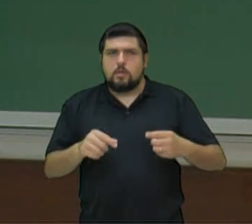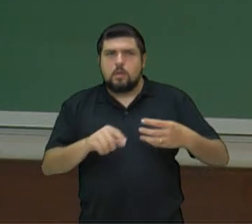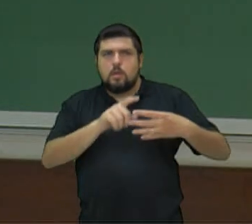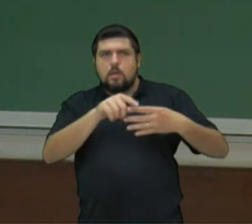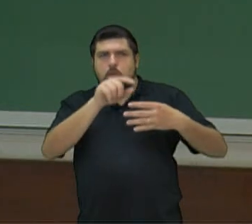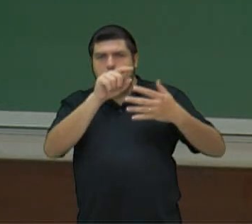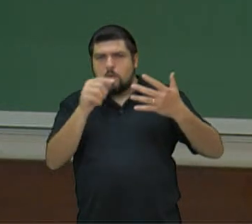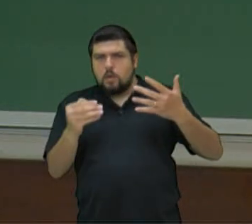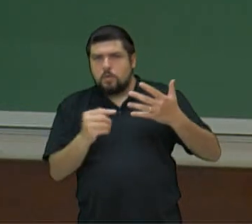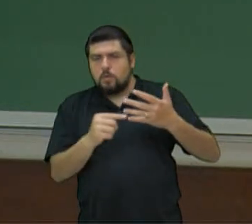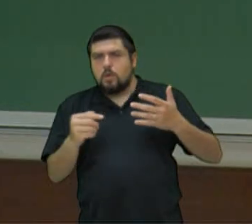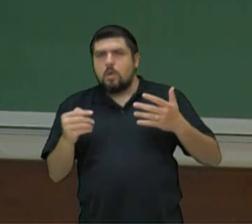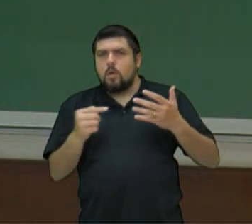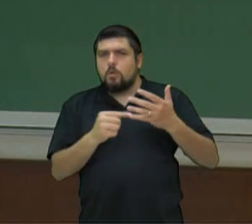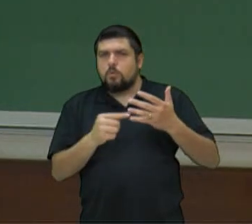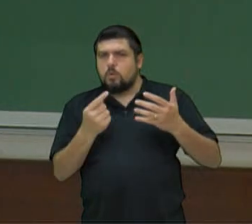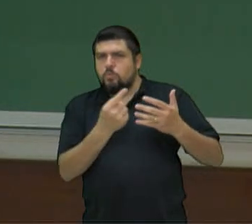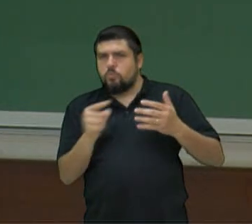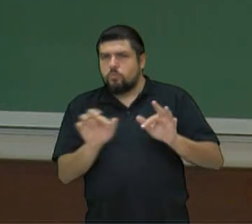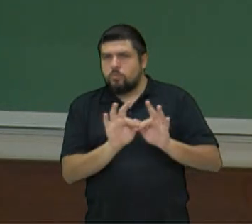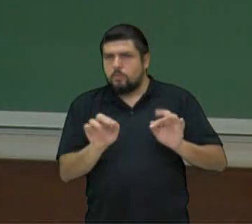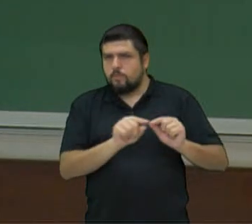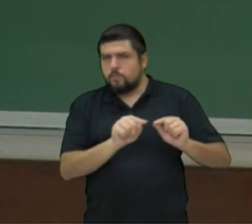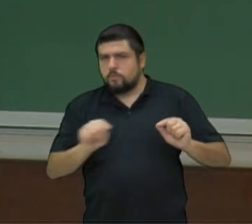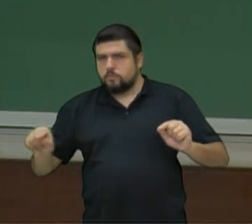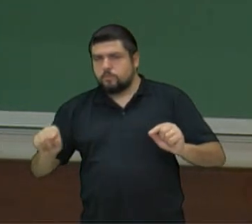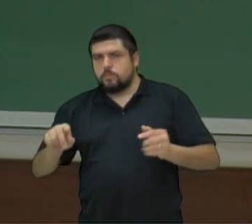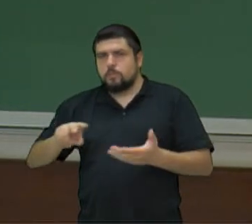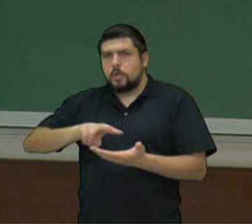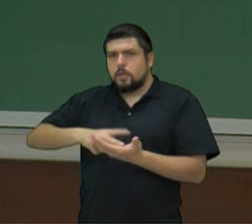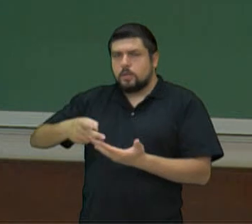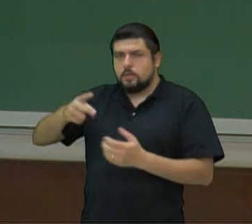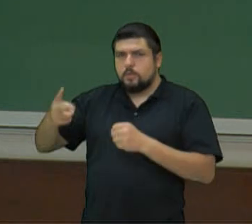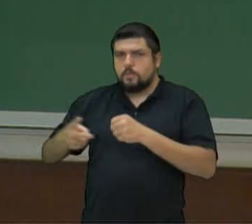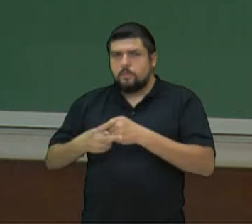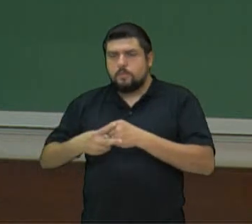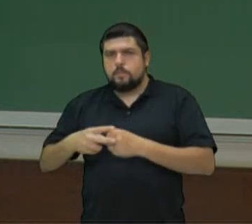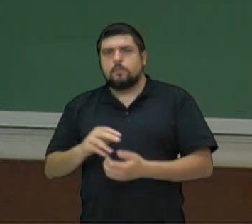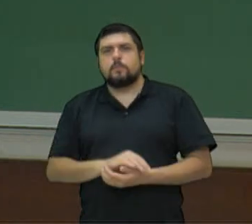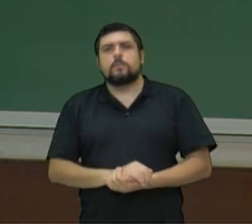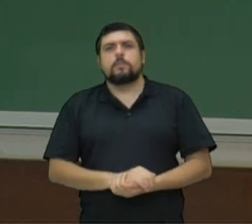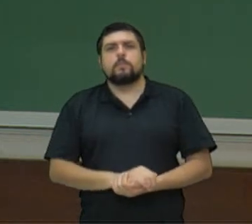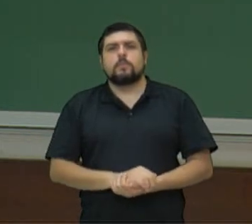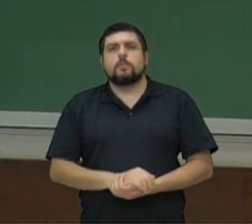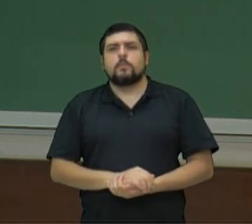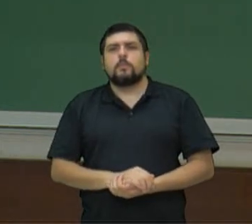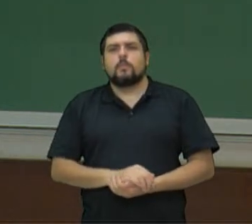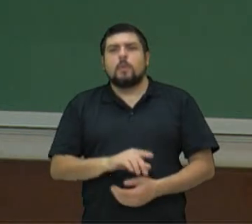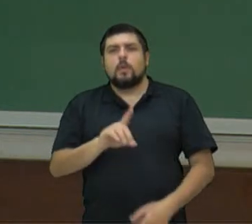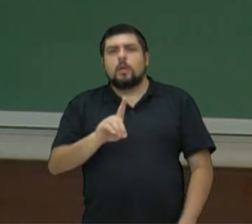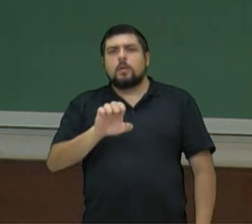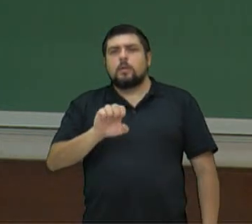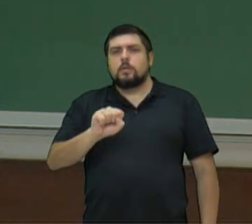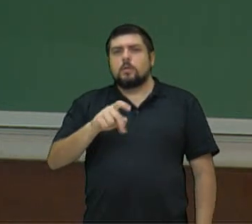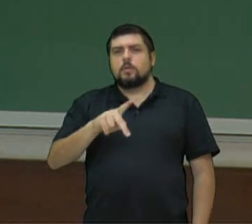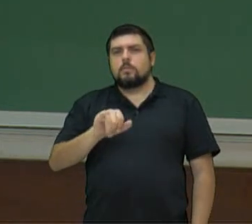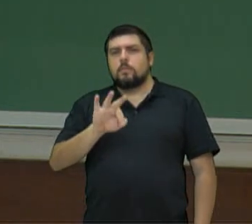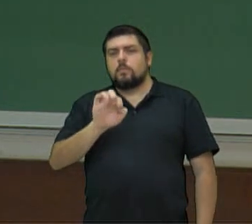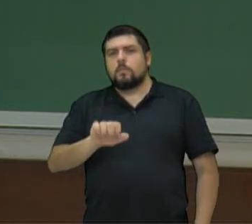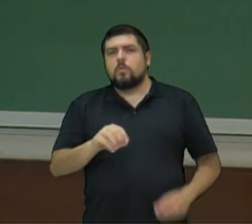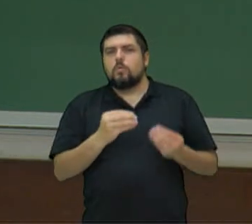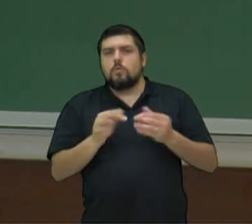the bad weather sem o verbo. Então, nesse caso, eu uso o despite. Ele pode vir tanto no meio como no início da